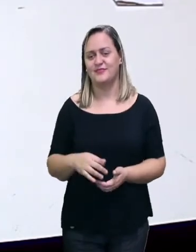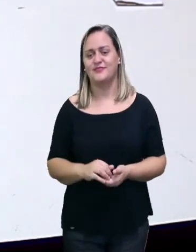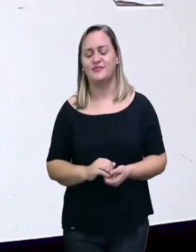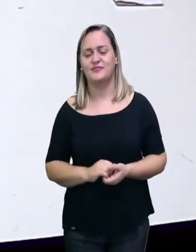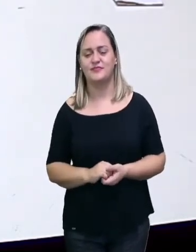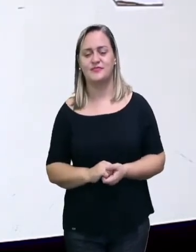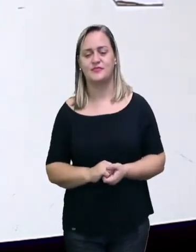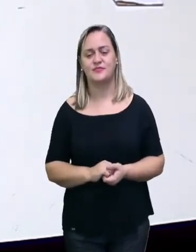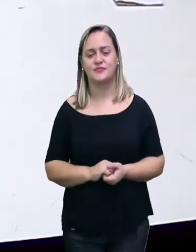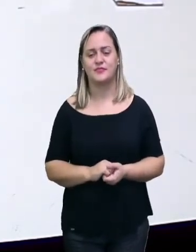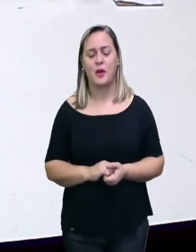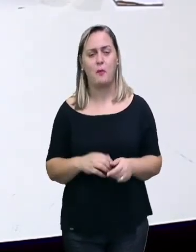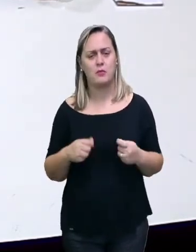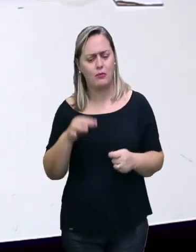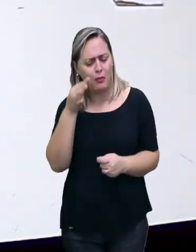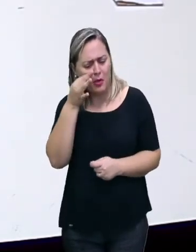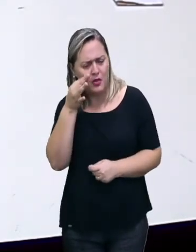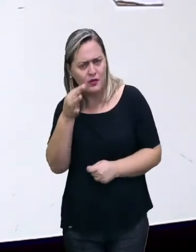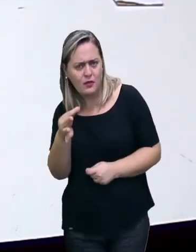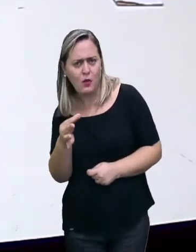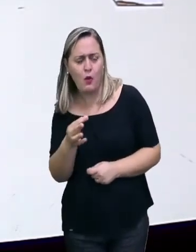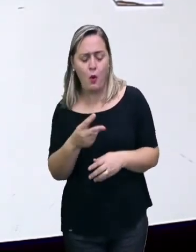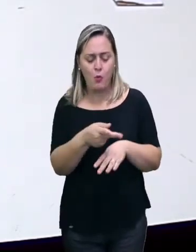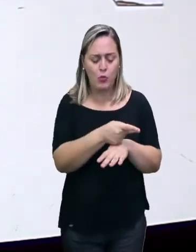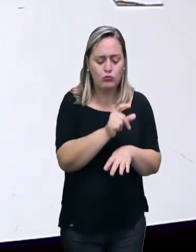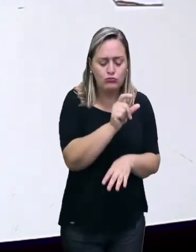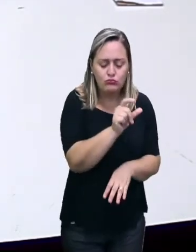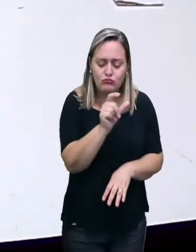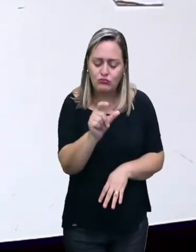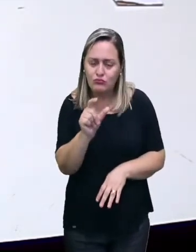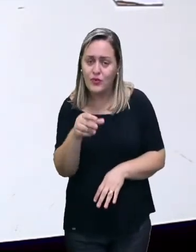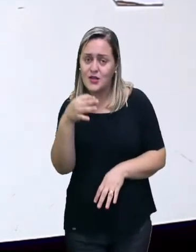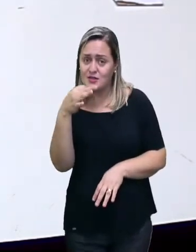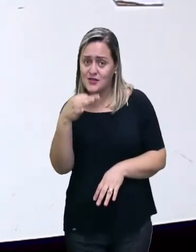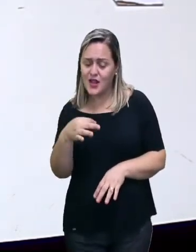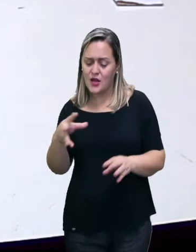vai colocar cada peça.